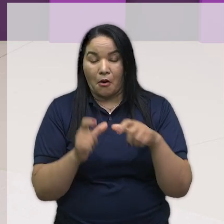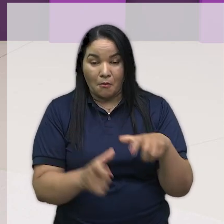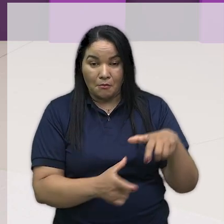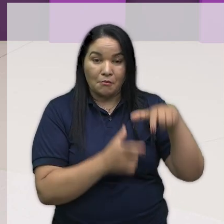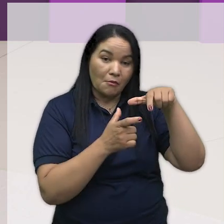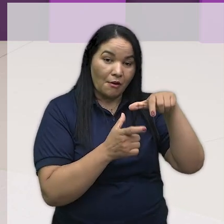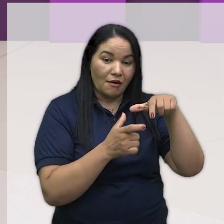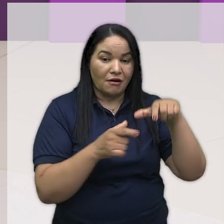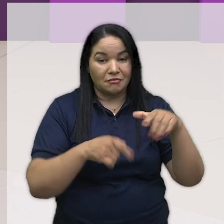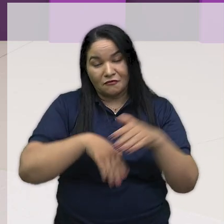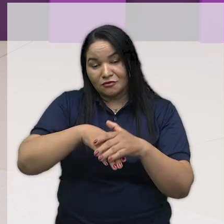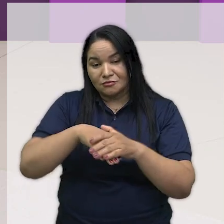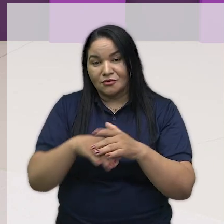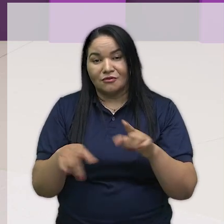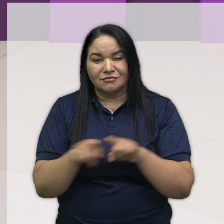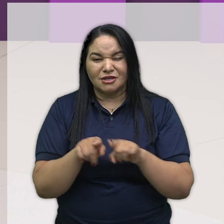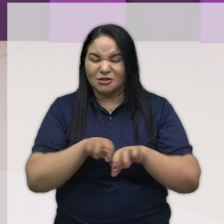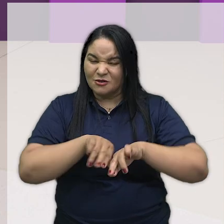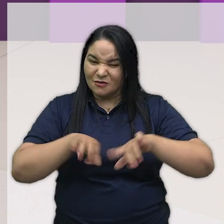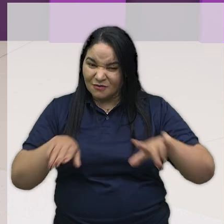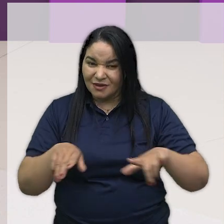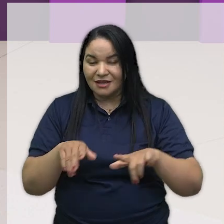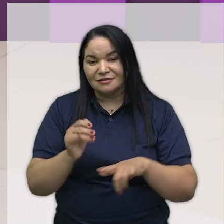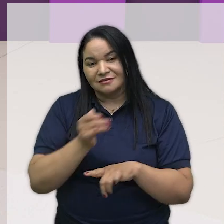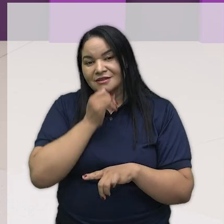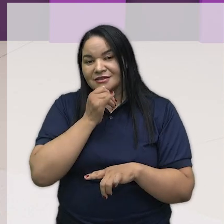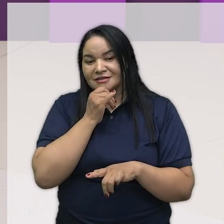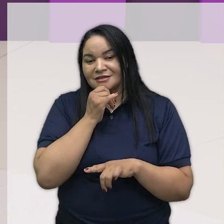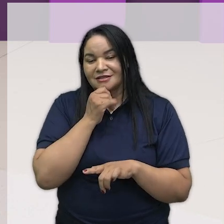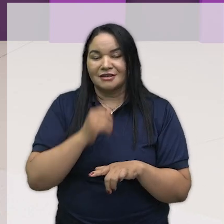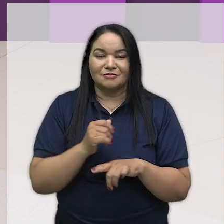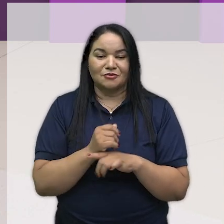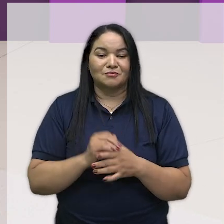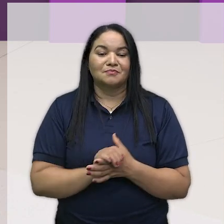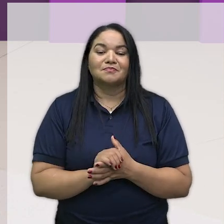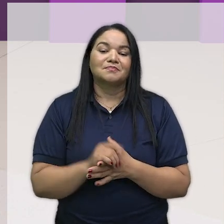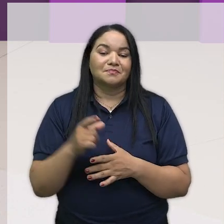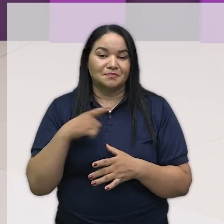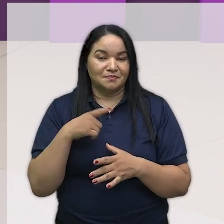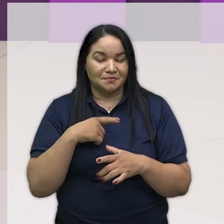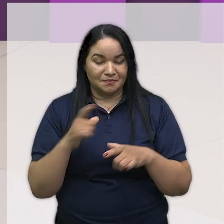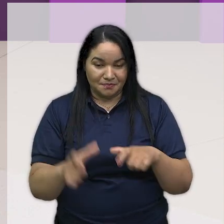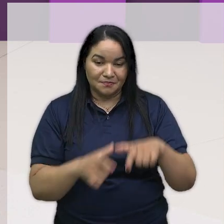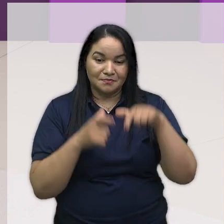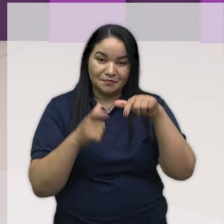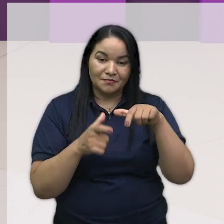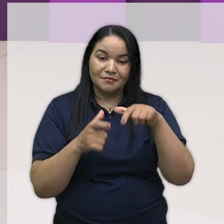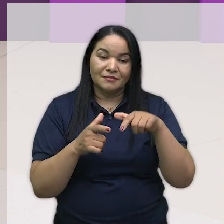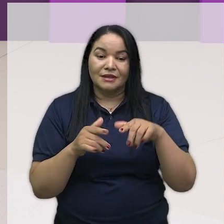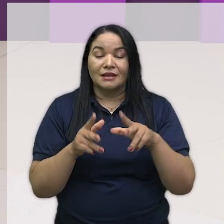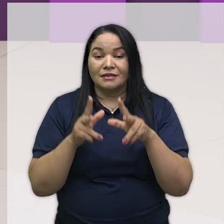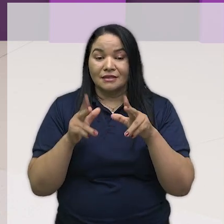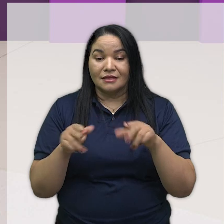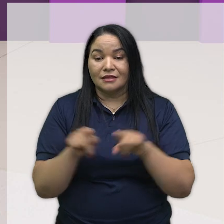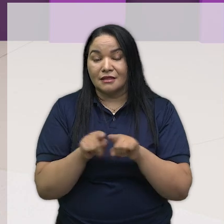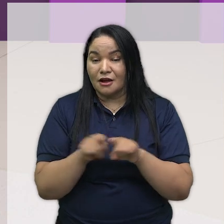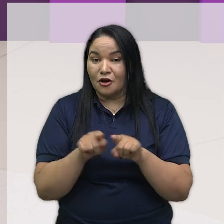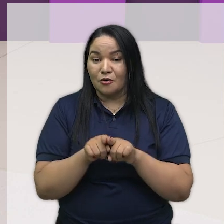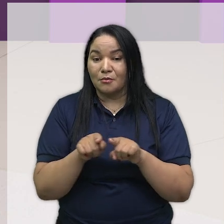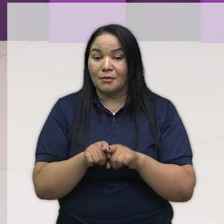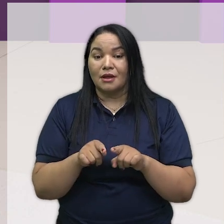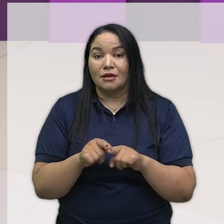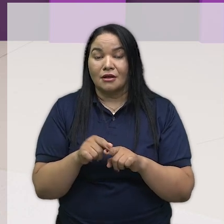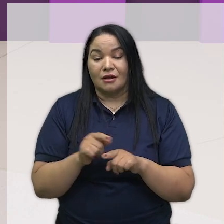futebol, né? Temos ali muitos exemplos ali onde que envolvem a esfera. Inclusive, naqueles quadros que a gente vimos aqui há